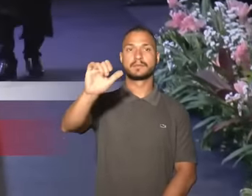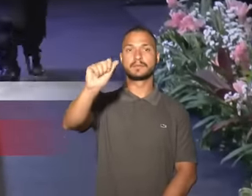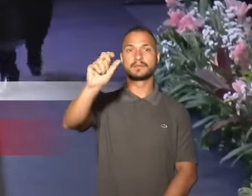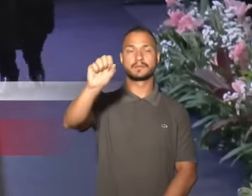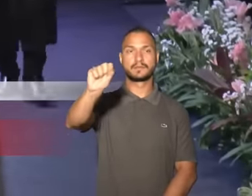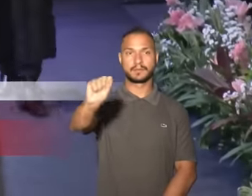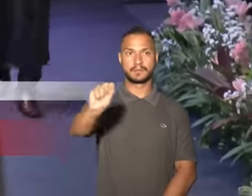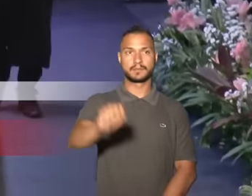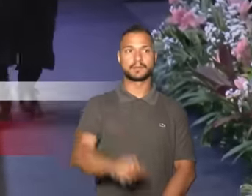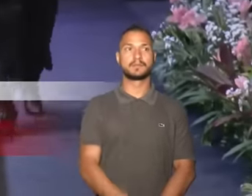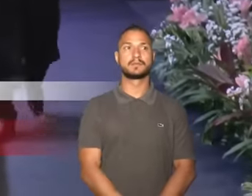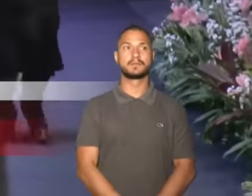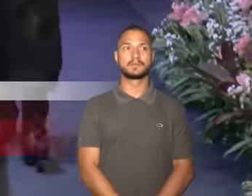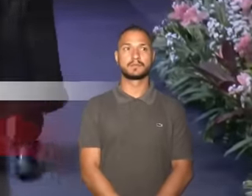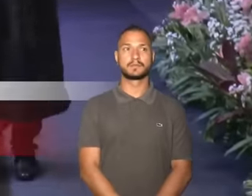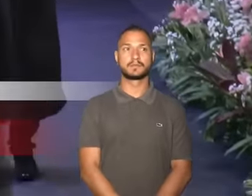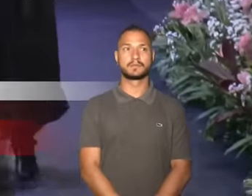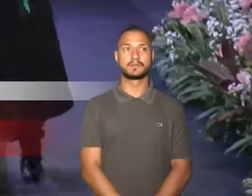Nutricionistas.